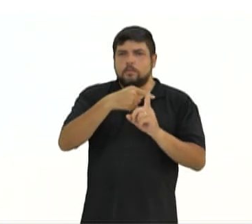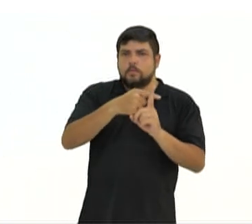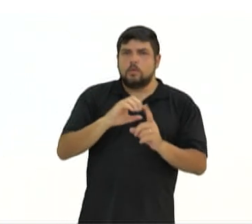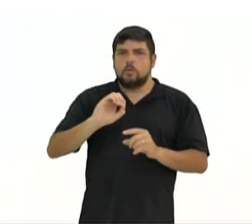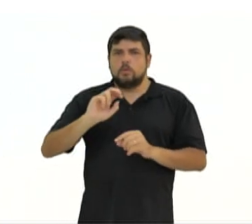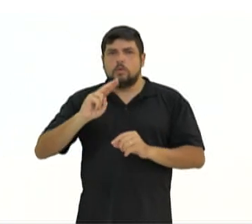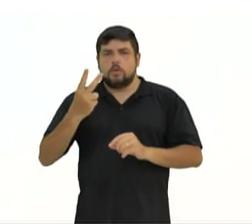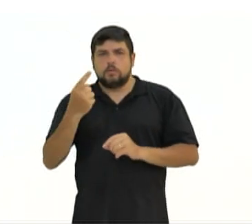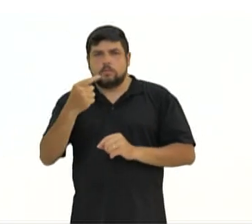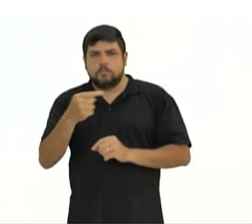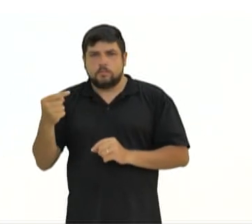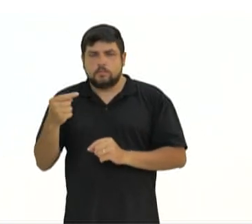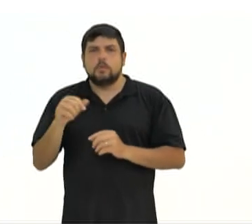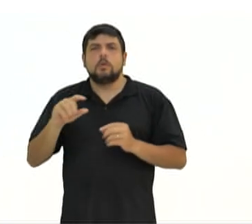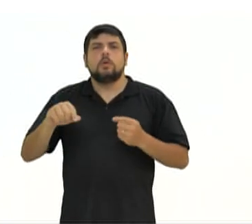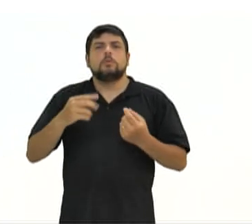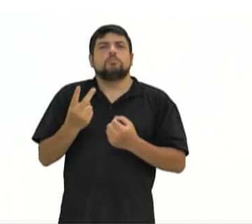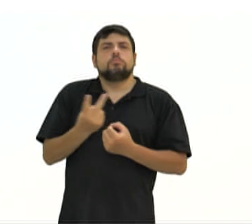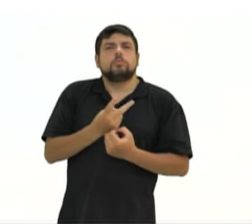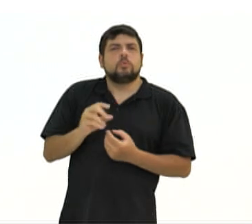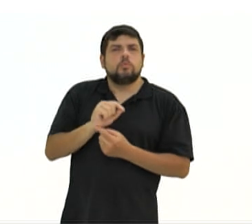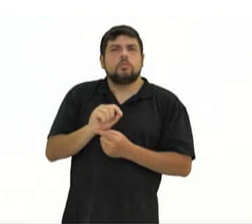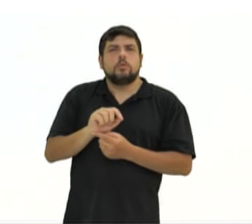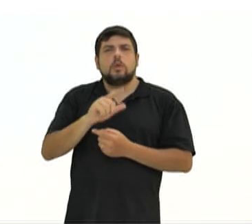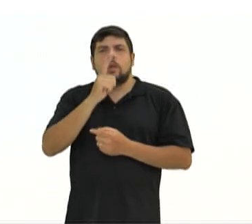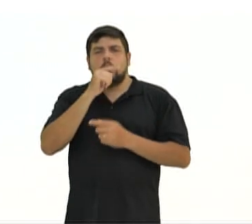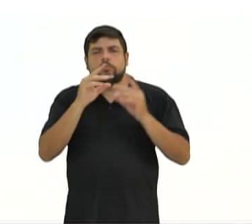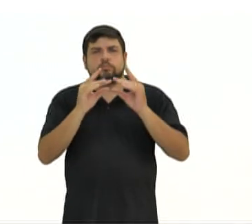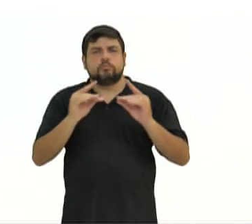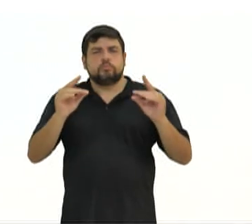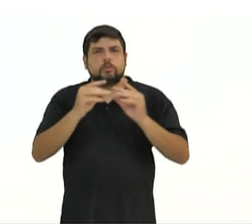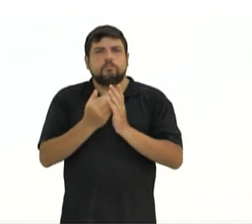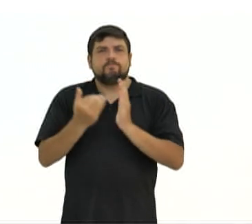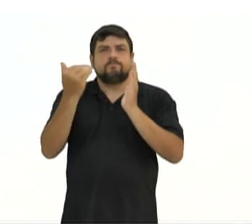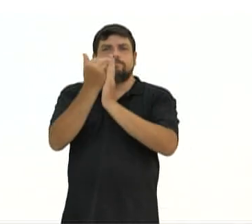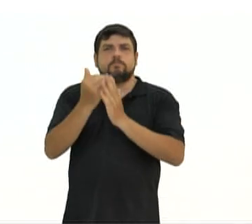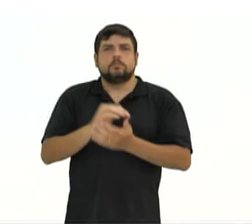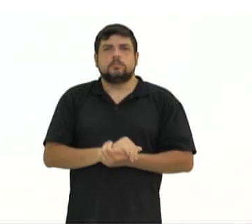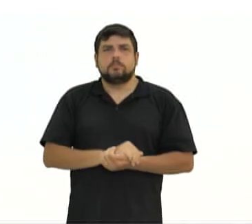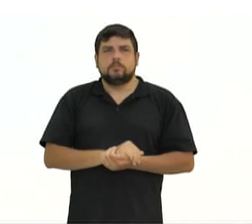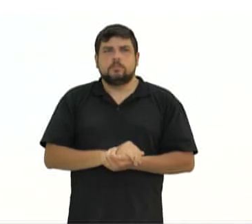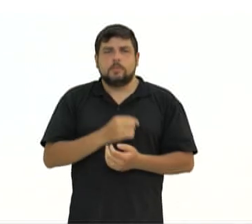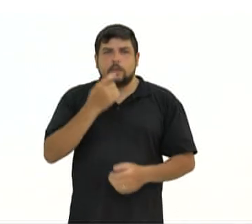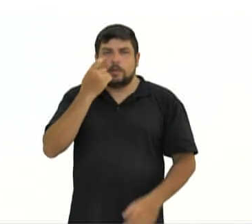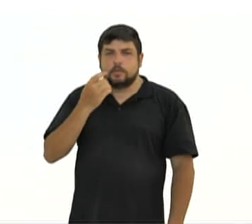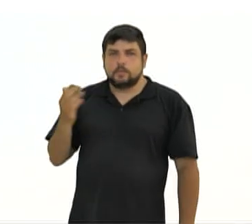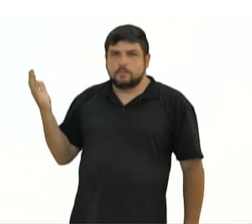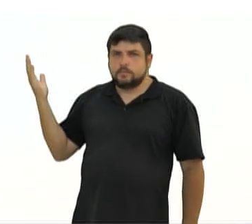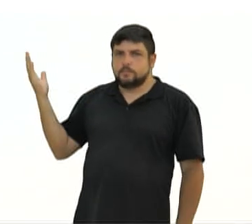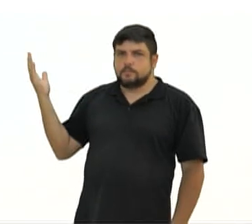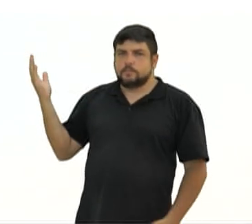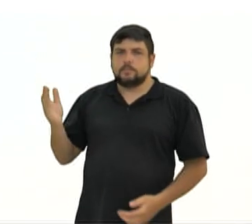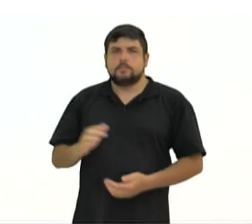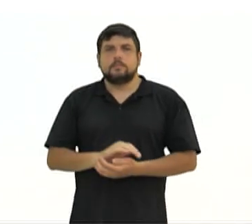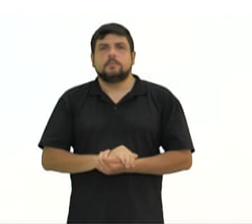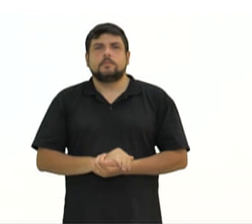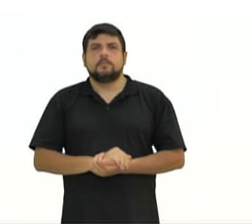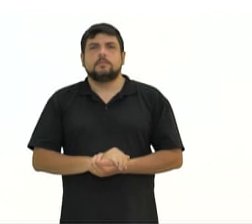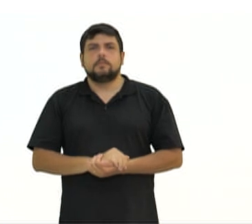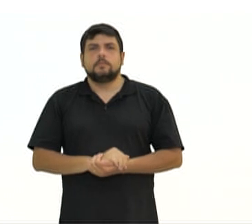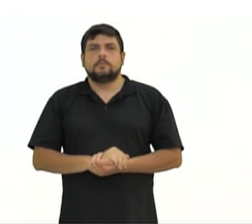ambas reações representam a autoionização da água. E esse processo aqui mostra um exemplo de eletrólise aquosa. Então, a